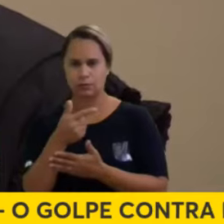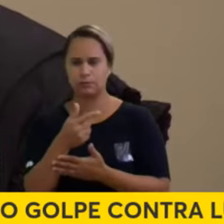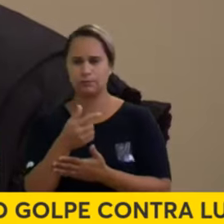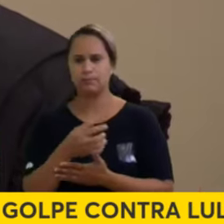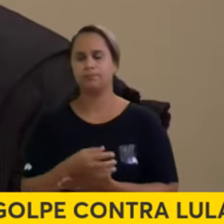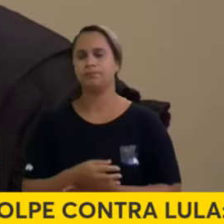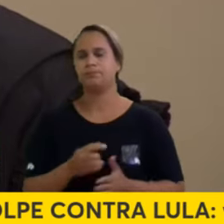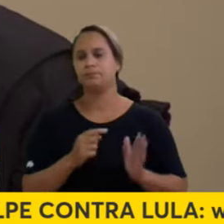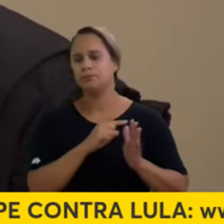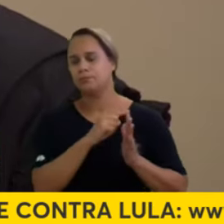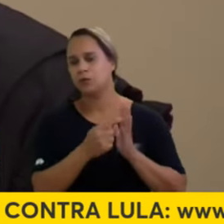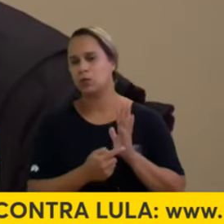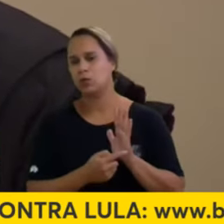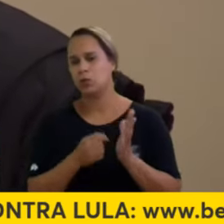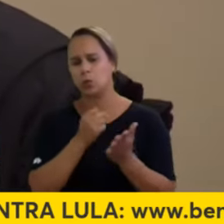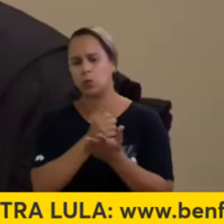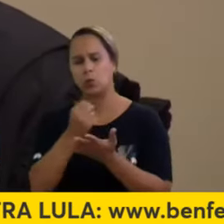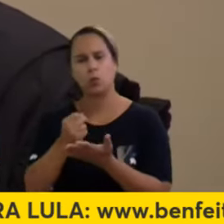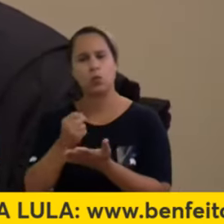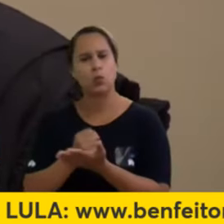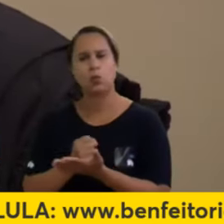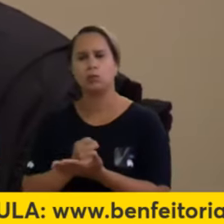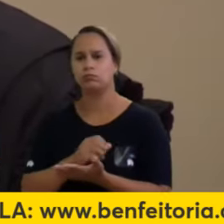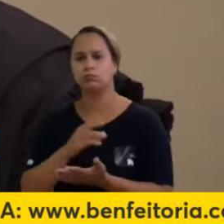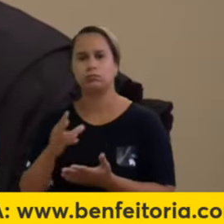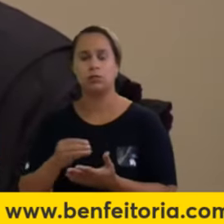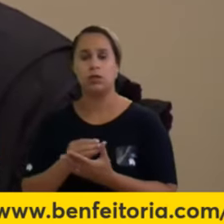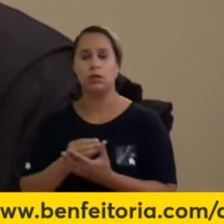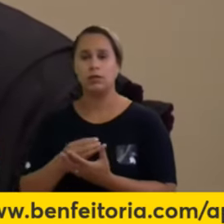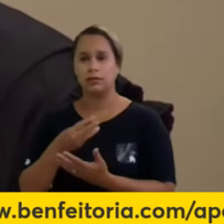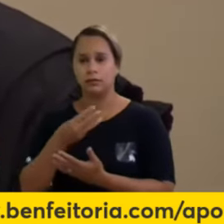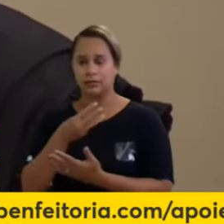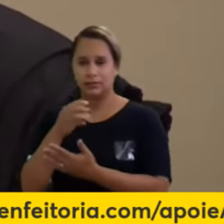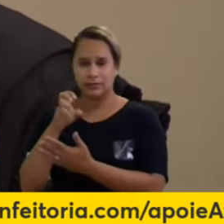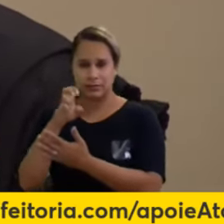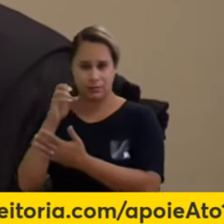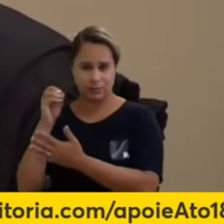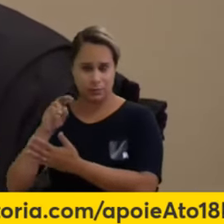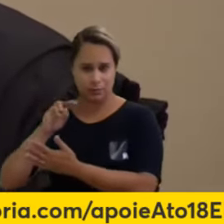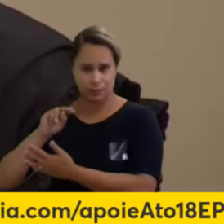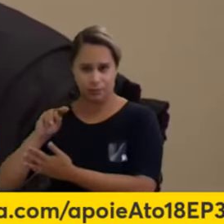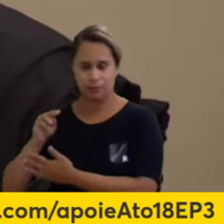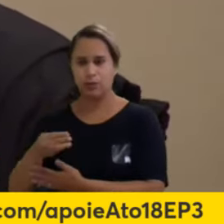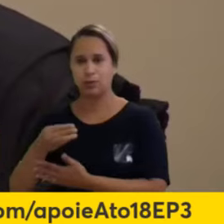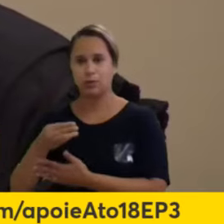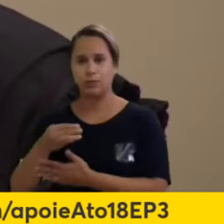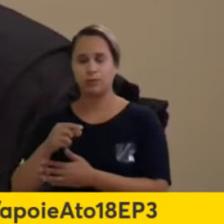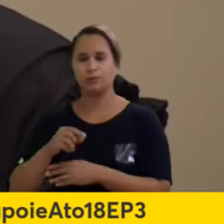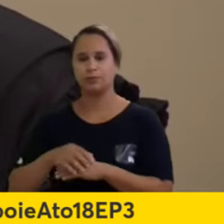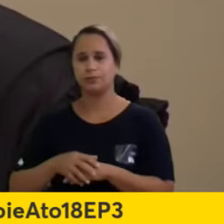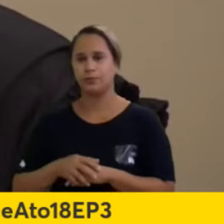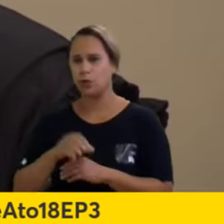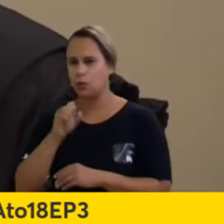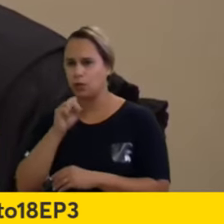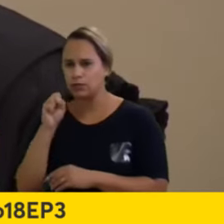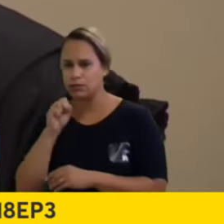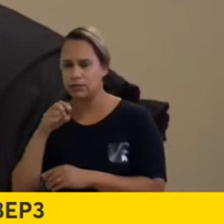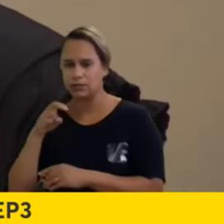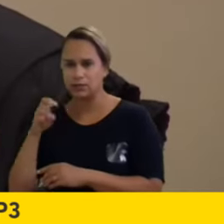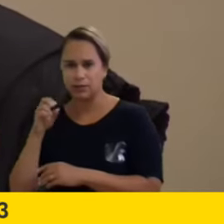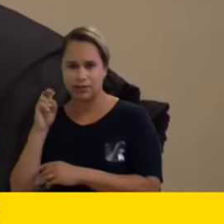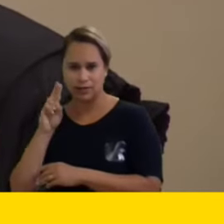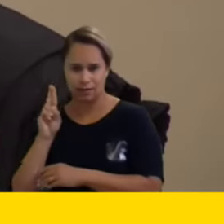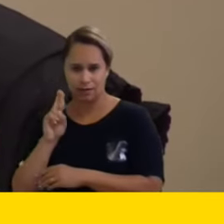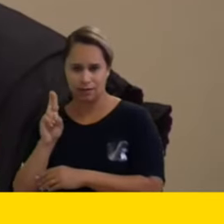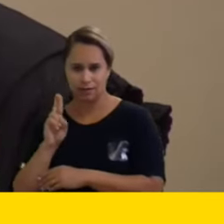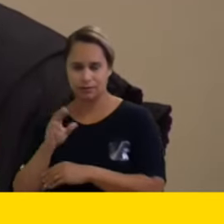chegou ao valor de R 33.85 já disse acima sobre a regularidade desse tipo de despesa razão